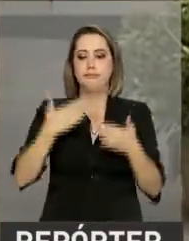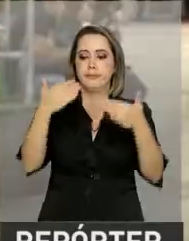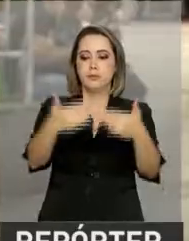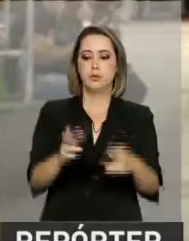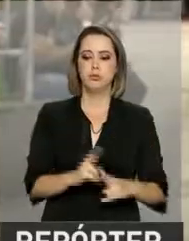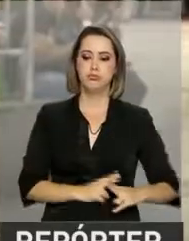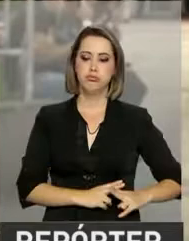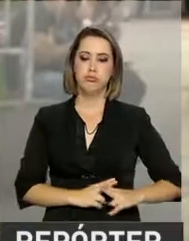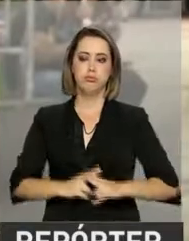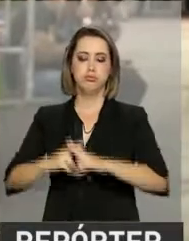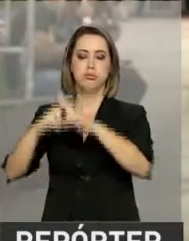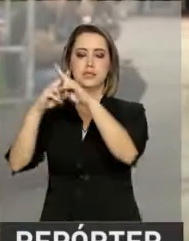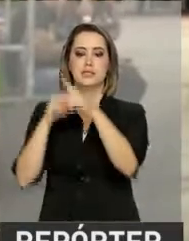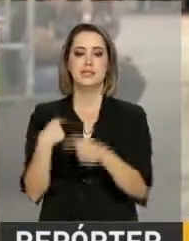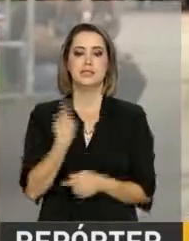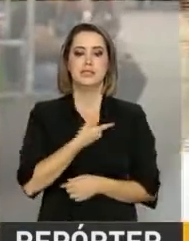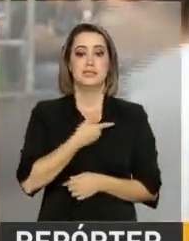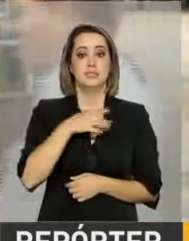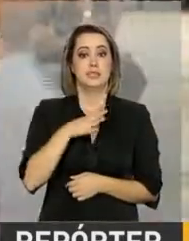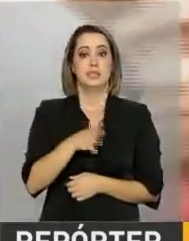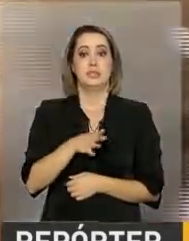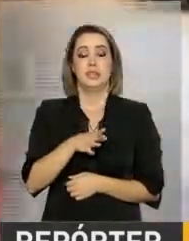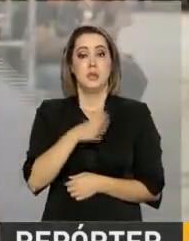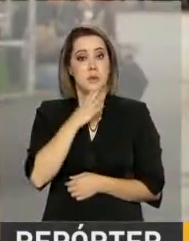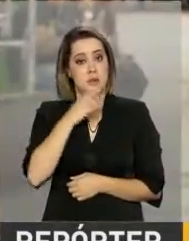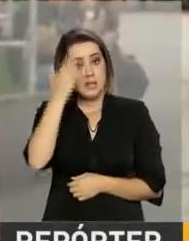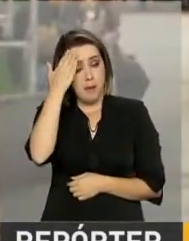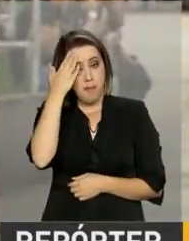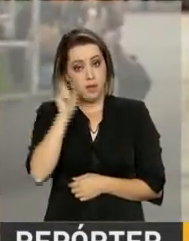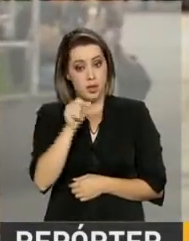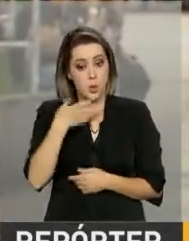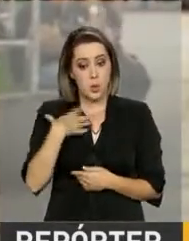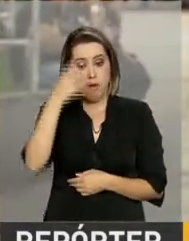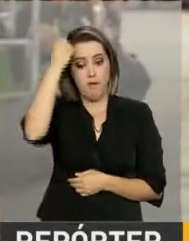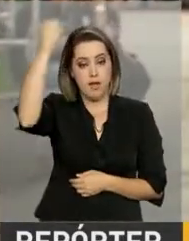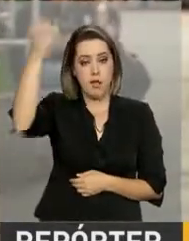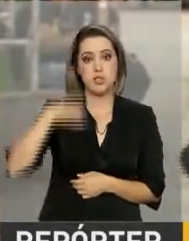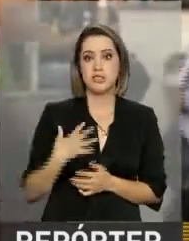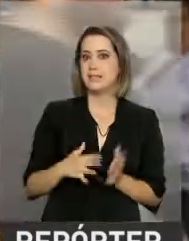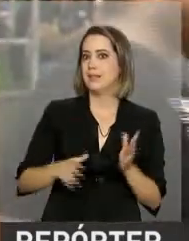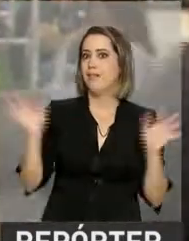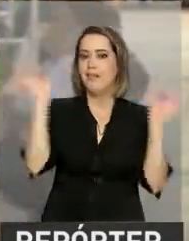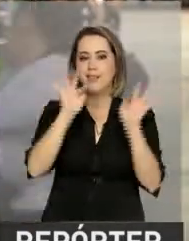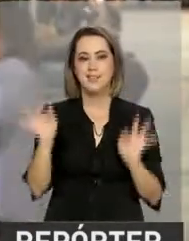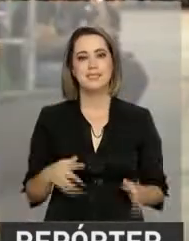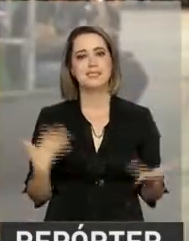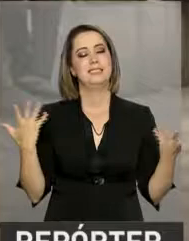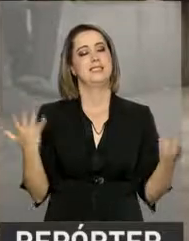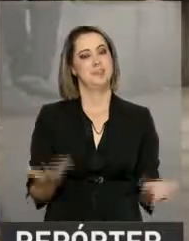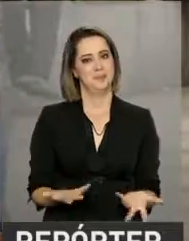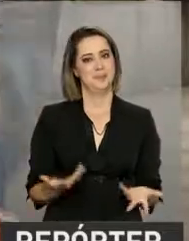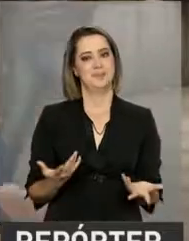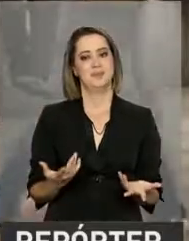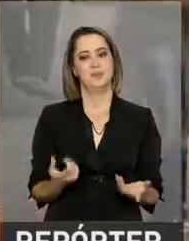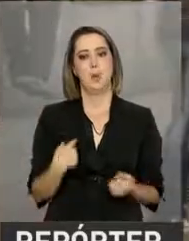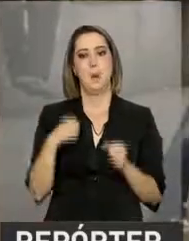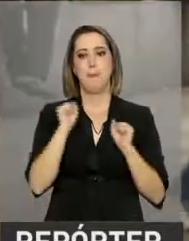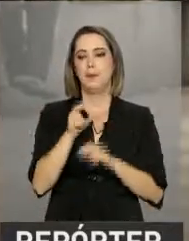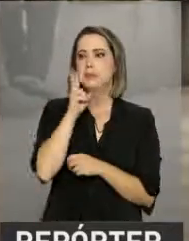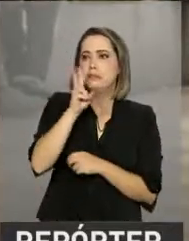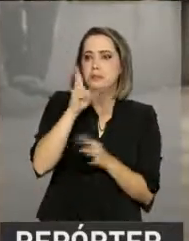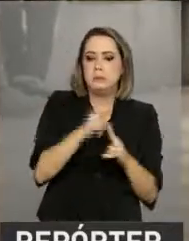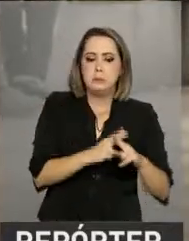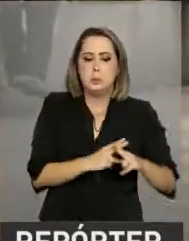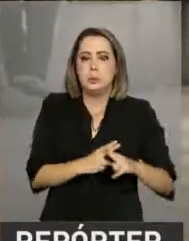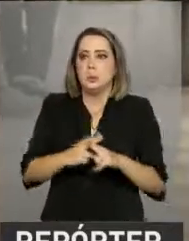satélite. Quando a gente soube que a gente iria, a gente ficou feliz demais, né? Ansiedade a mil e agora estamos aí. Poder ver o lançamento de